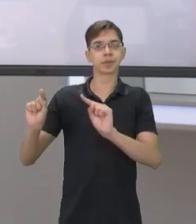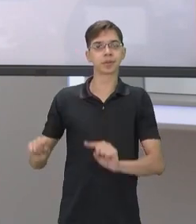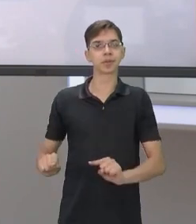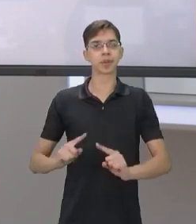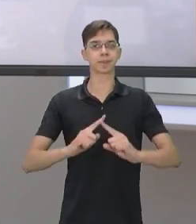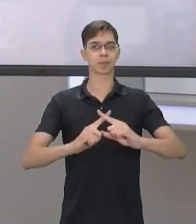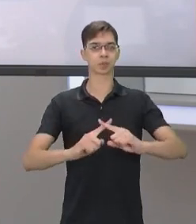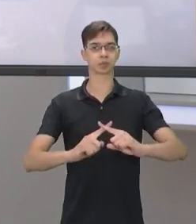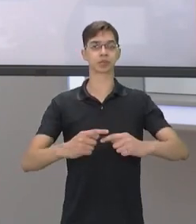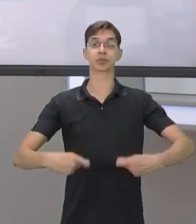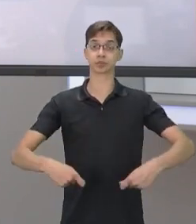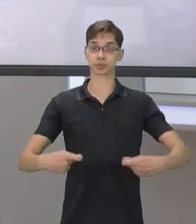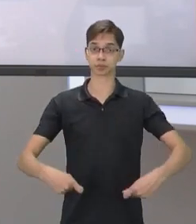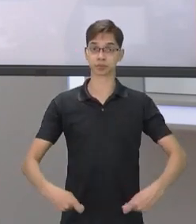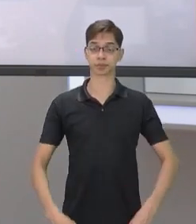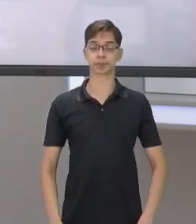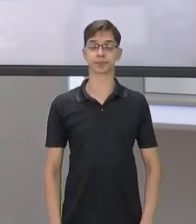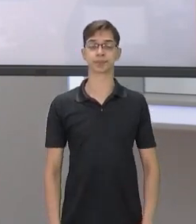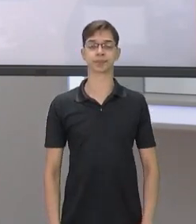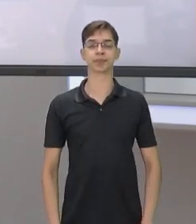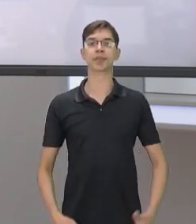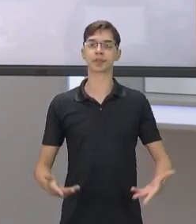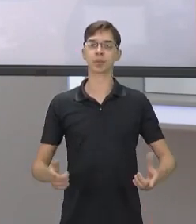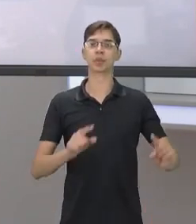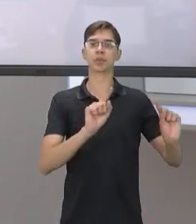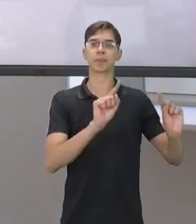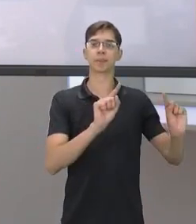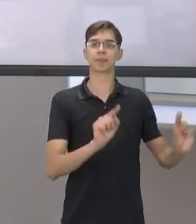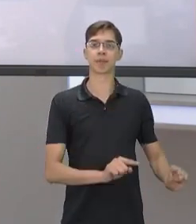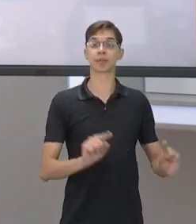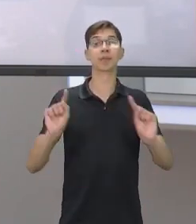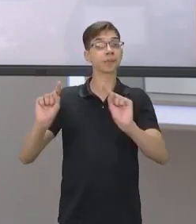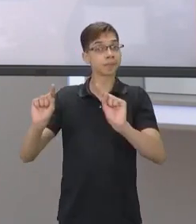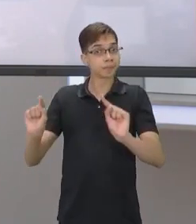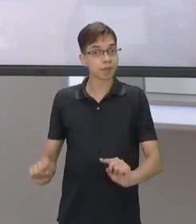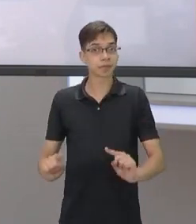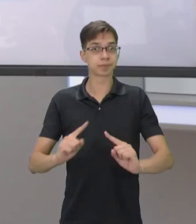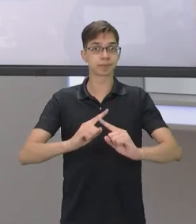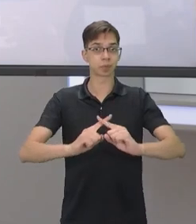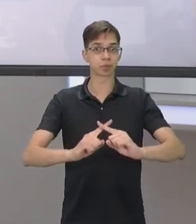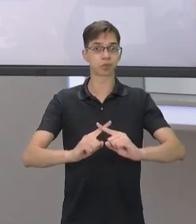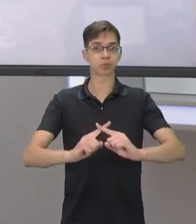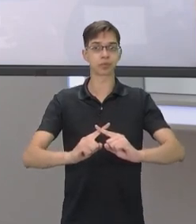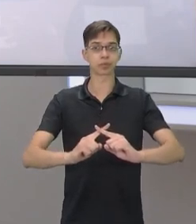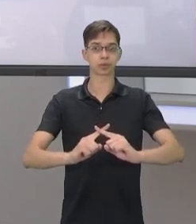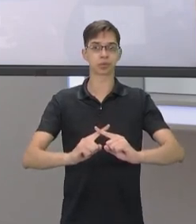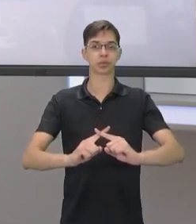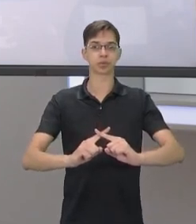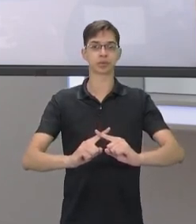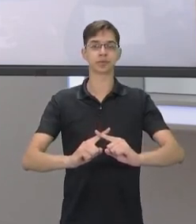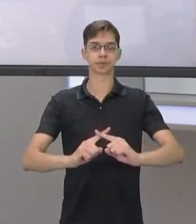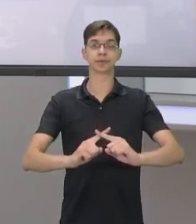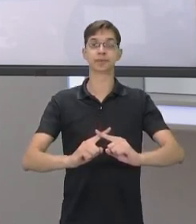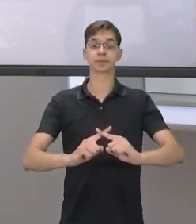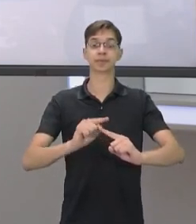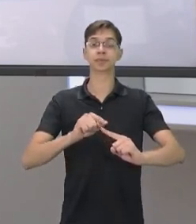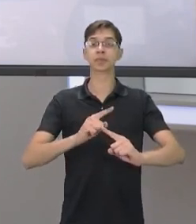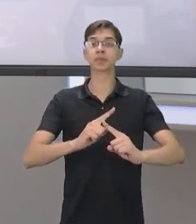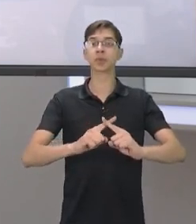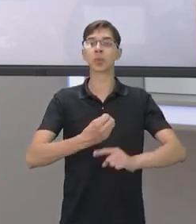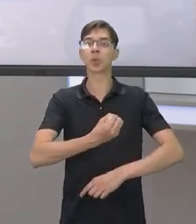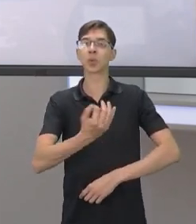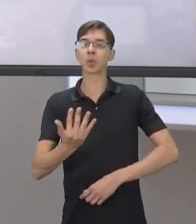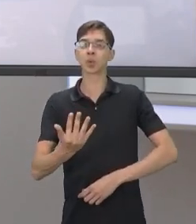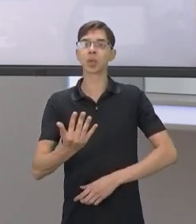Então, na multiplicação de matrizes, cada termo é obtido pela soma da multiplicação